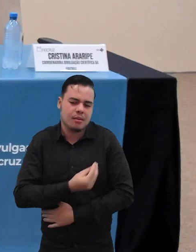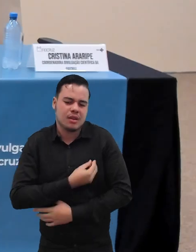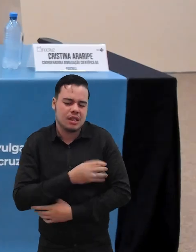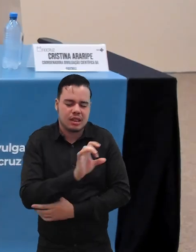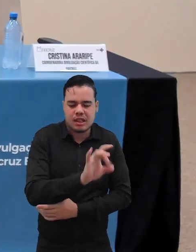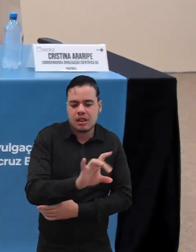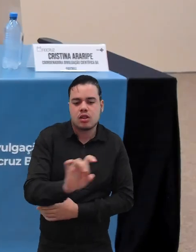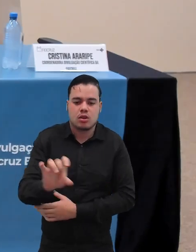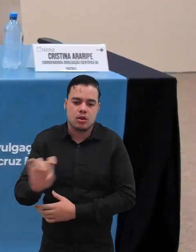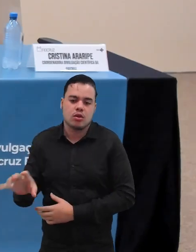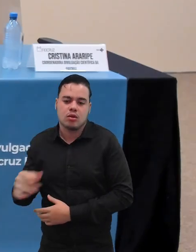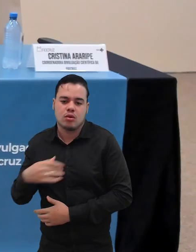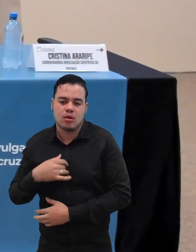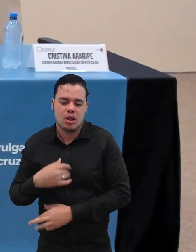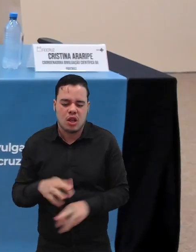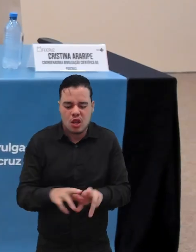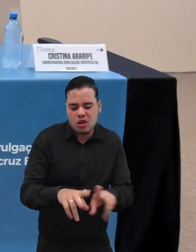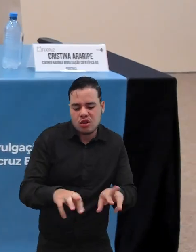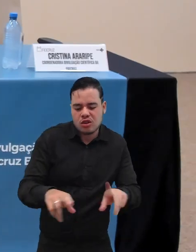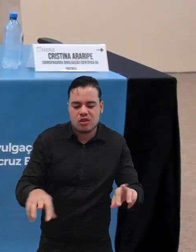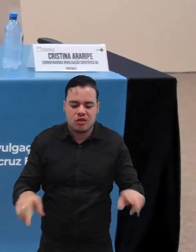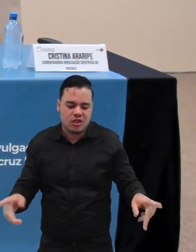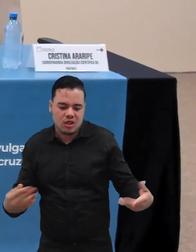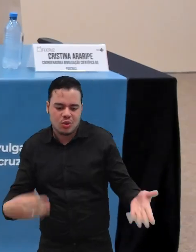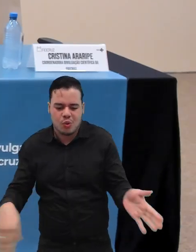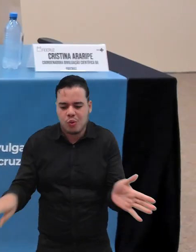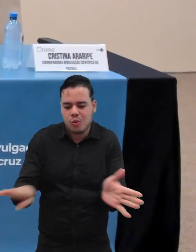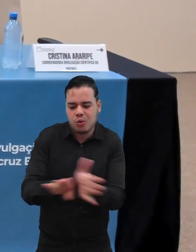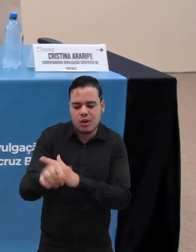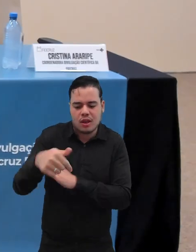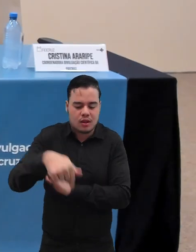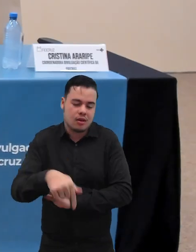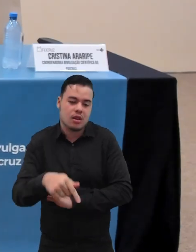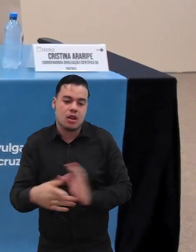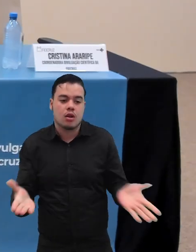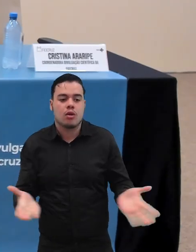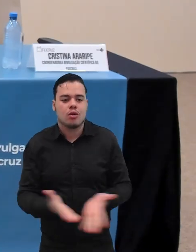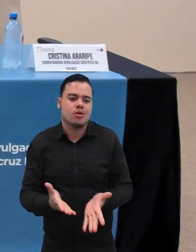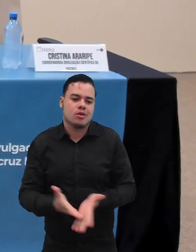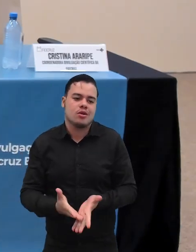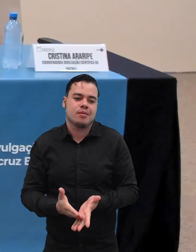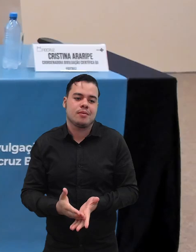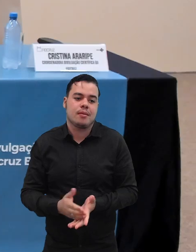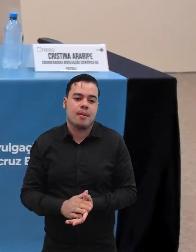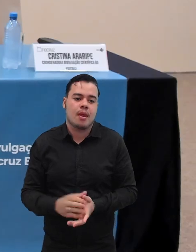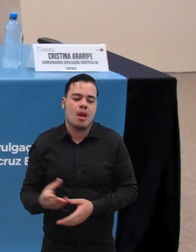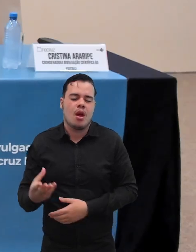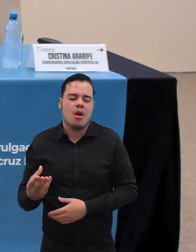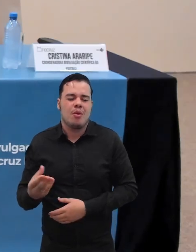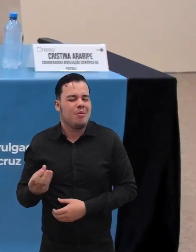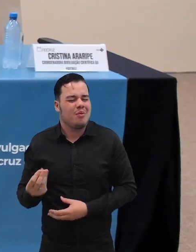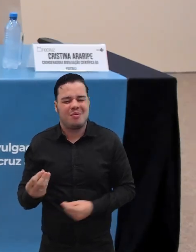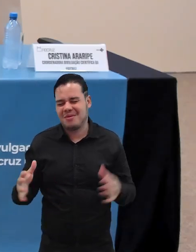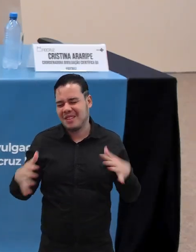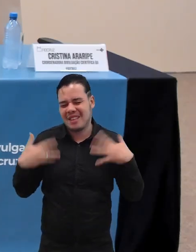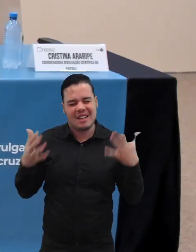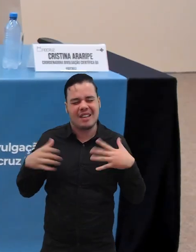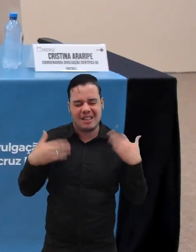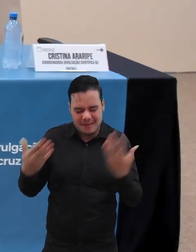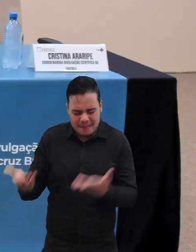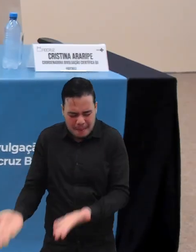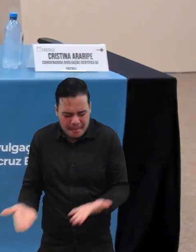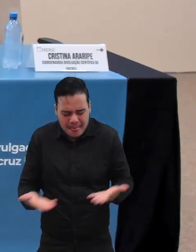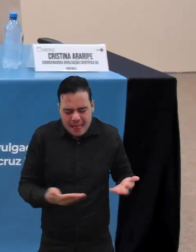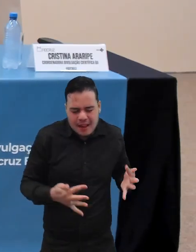que, por diferentes caminhos, cada um de vocês veio parar aqui nesse auditório, nesse momento. E é muito, com muita alegria que a gente recebe